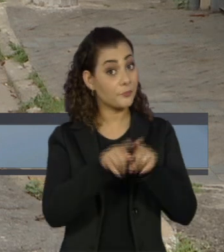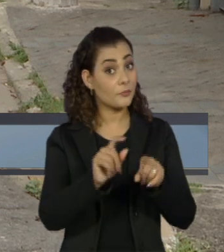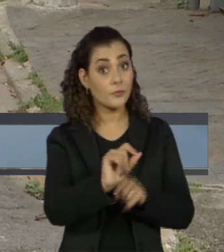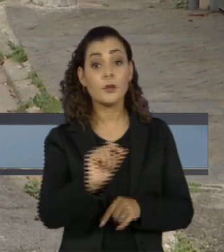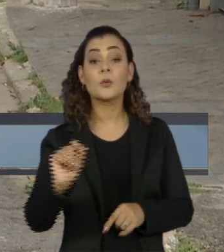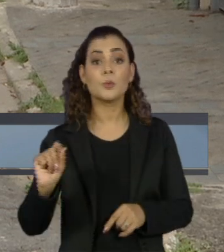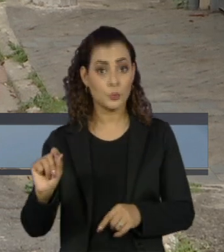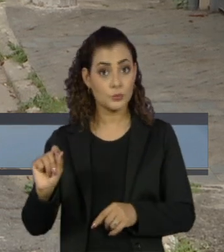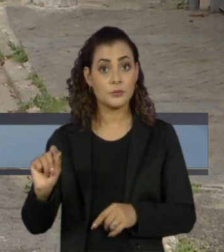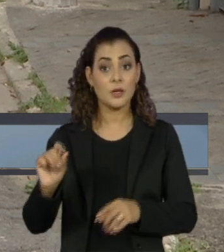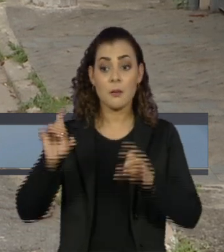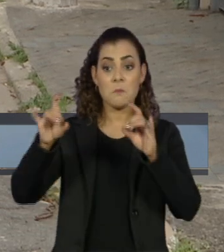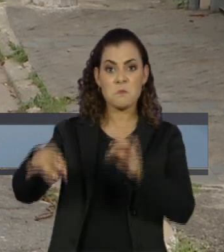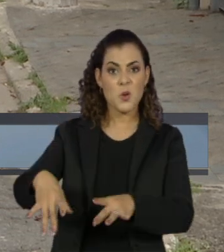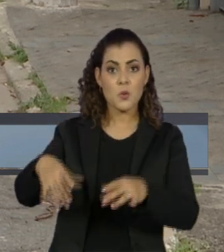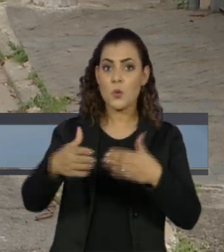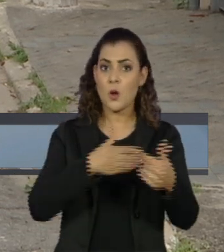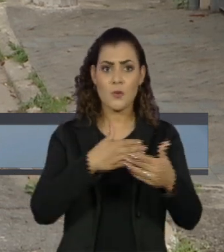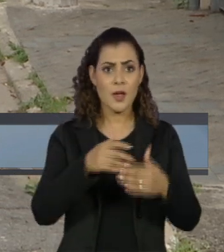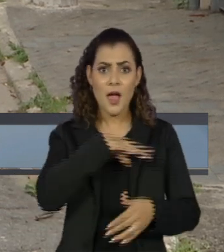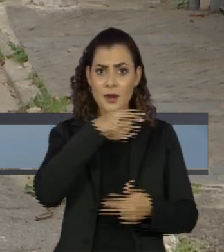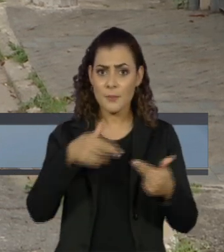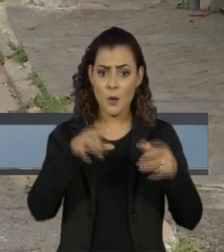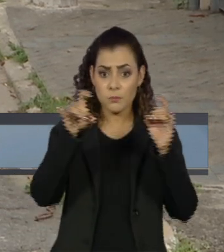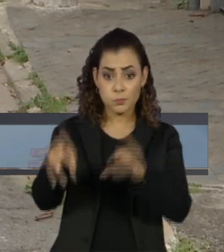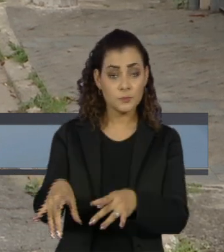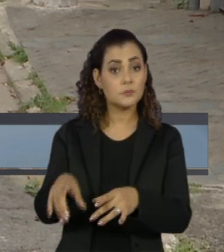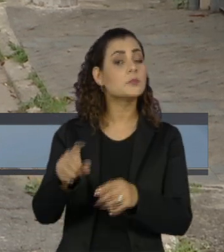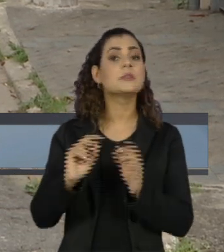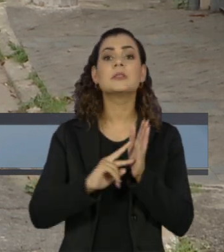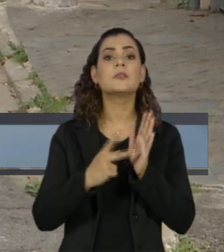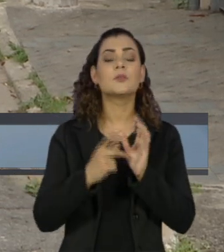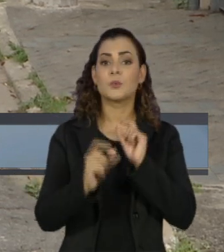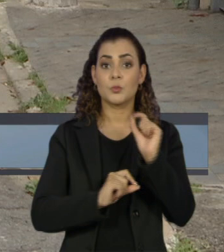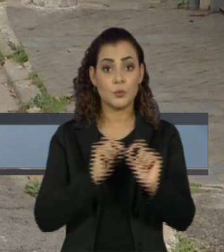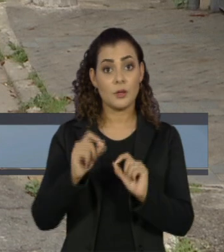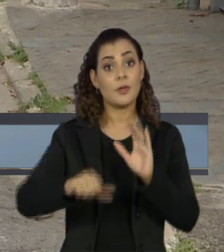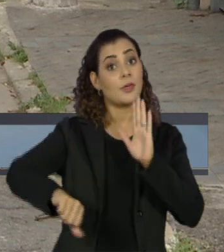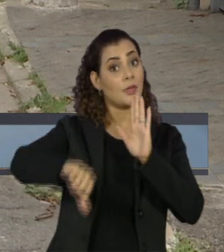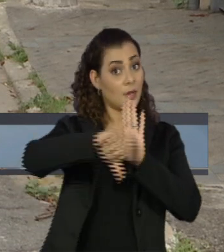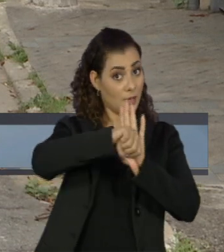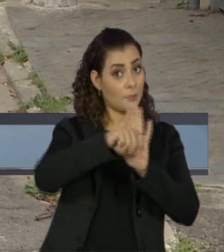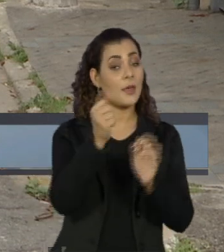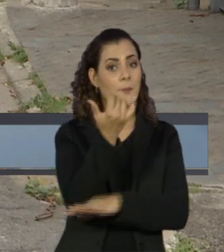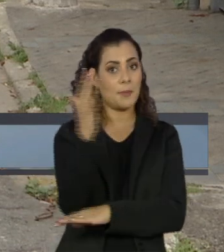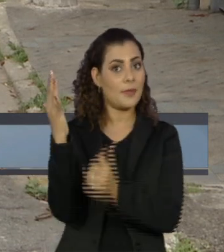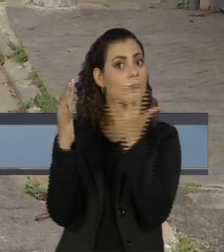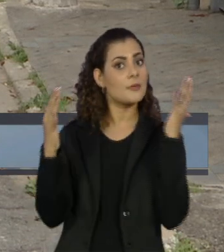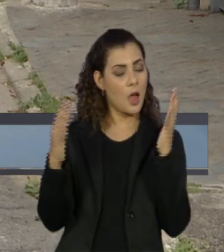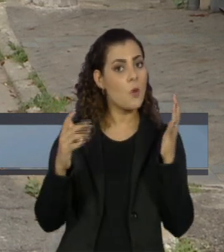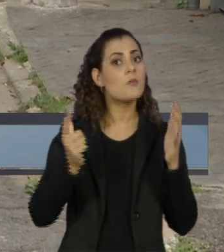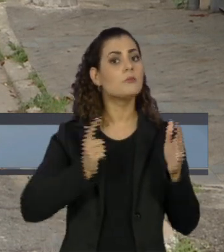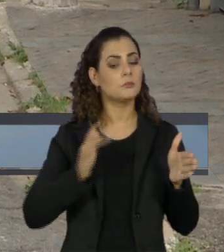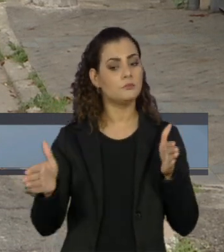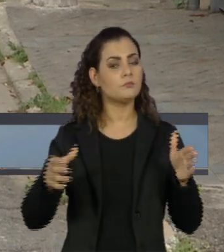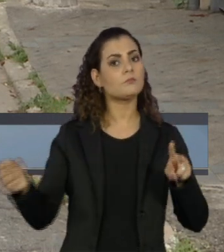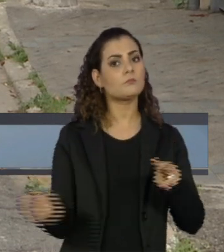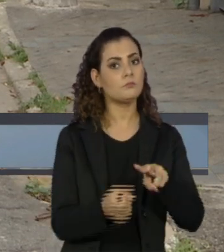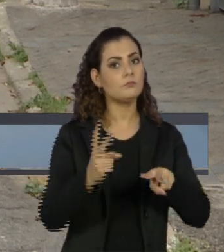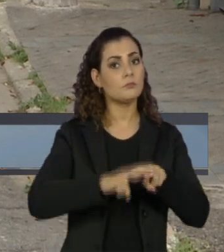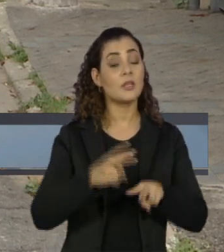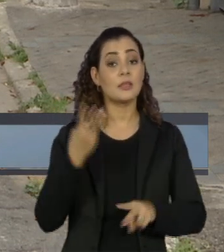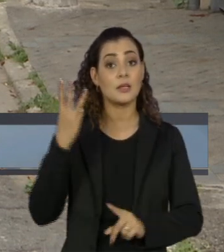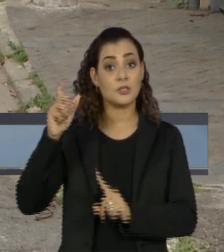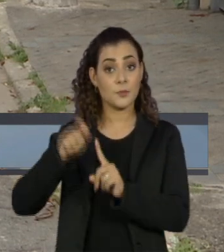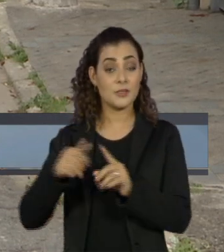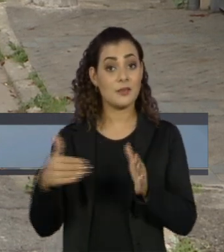lembrar que o abandono de qualquer espécie de animal é caracterizado como crime ambiental com pena de Detenção de